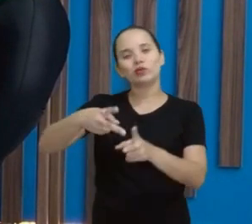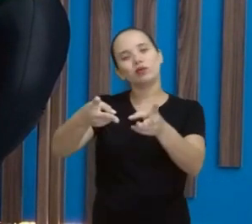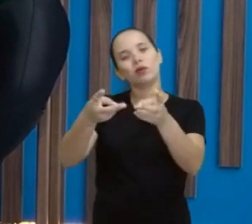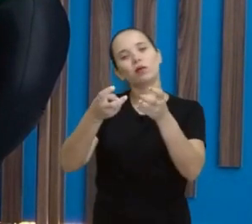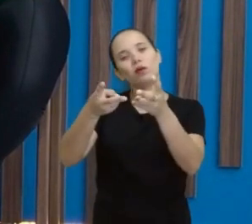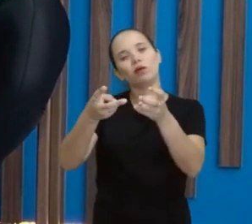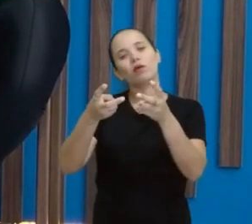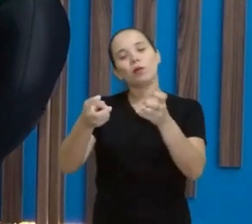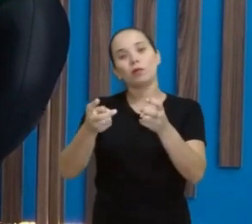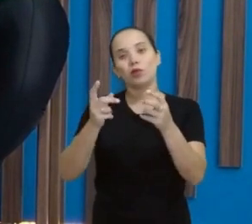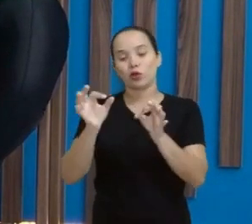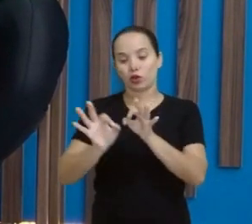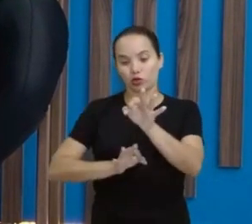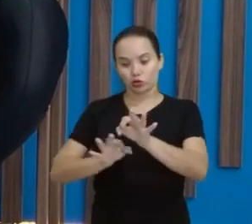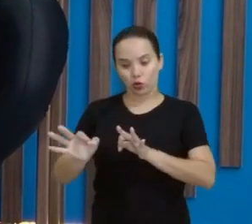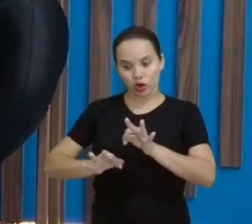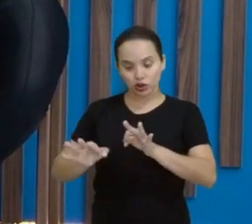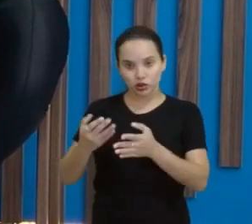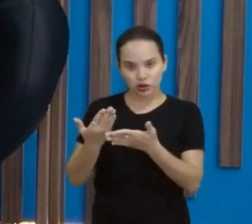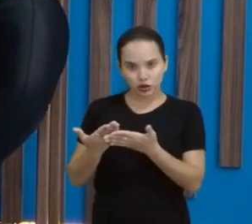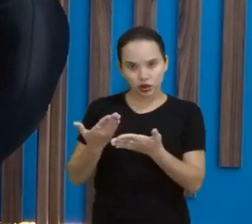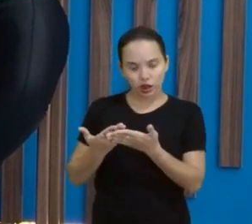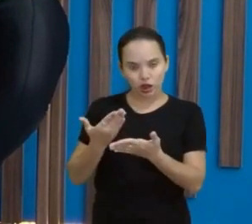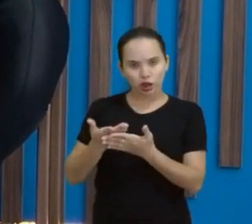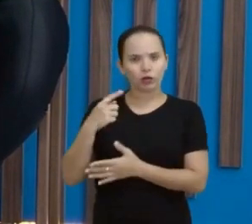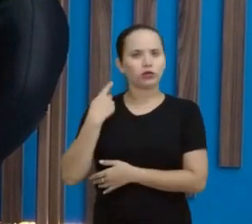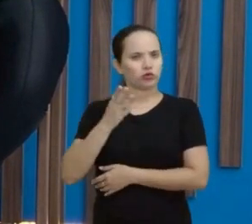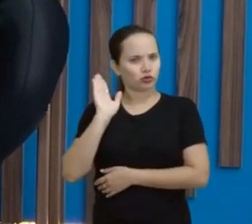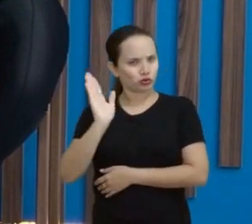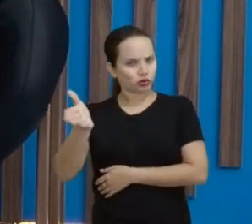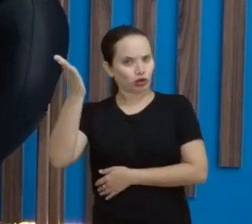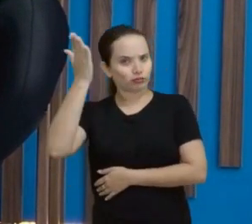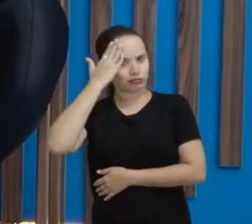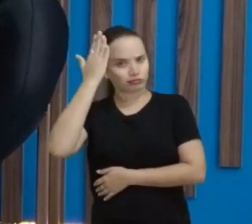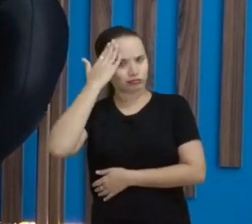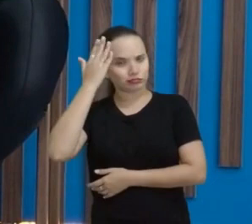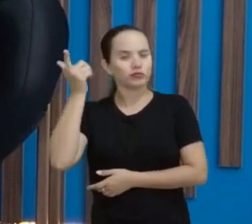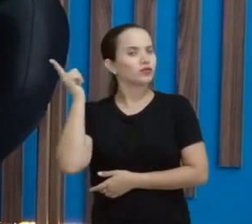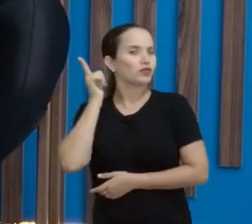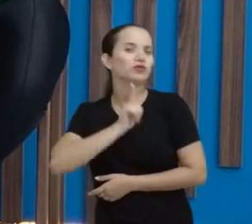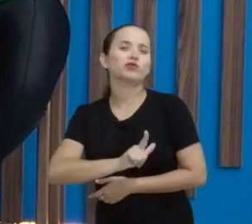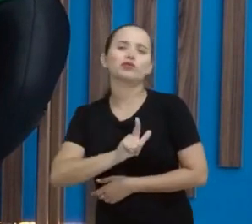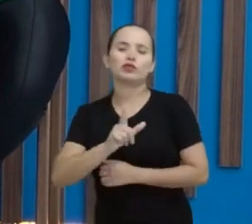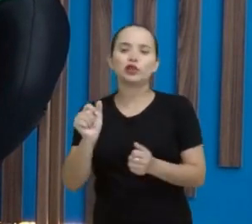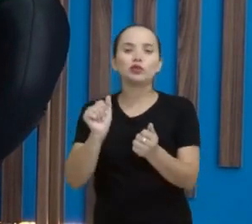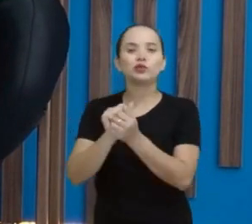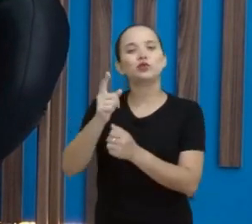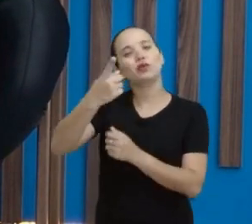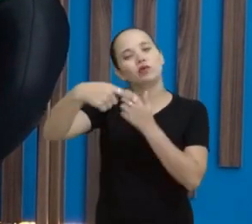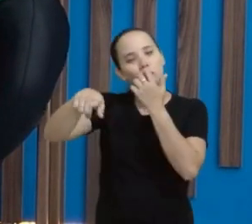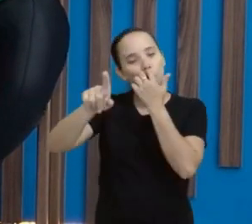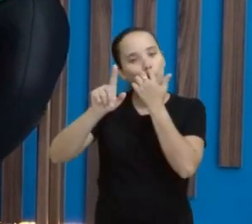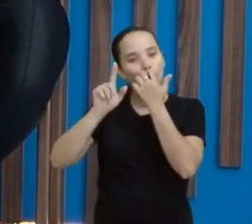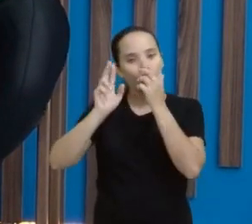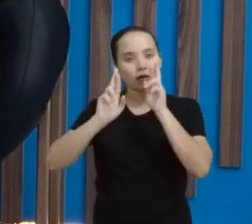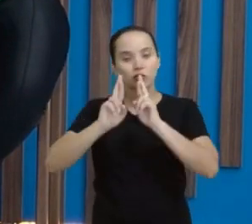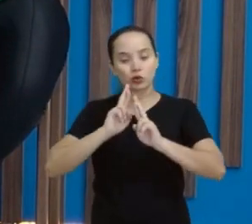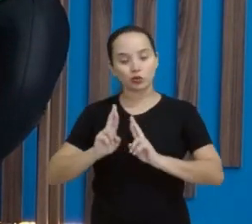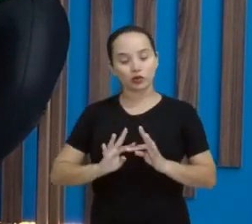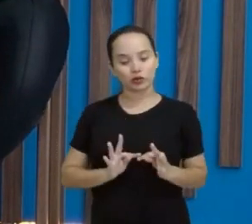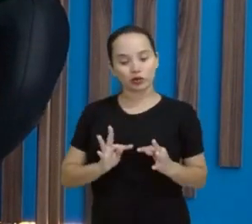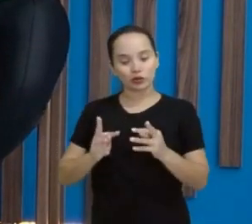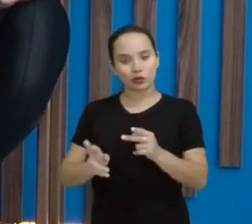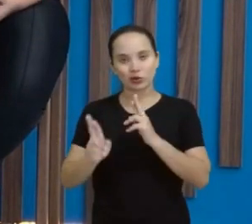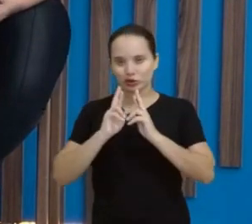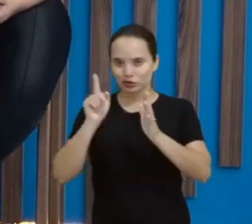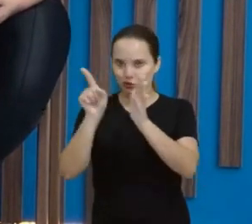quando a gente preparou as aulas, a gente já sabia que a gente ia conseguir, junto com vocês, responder a todas as